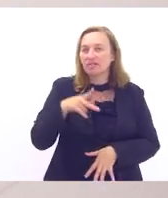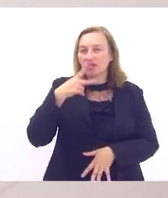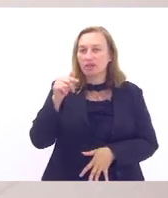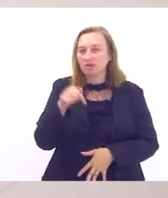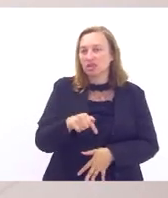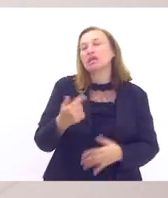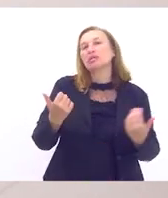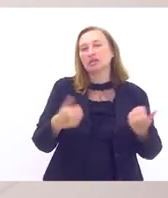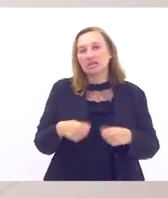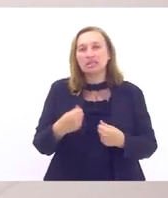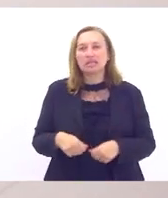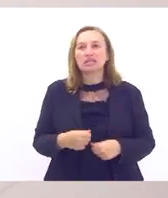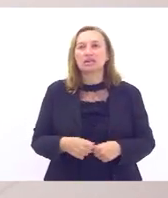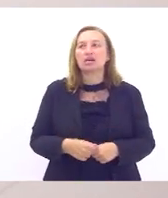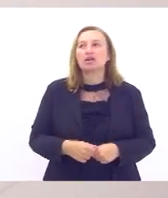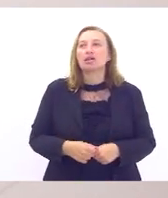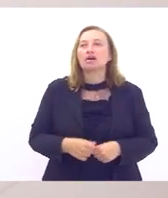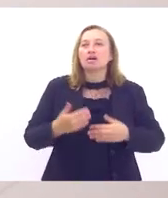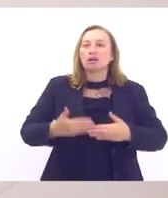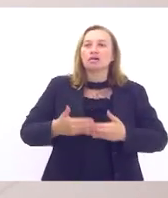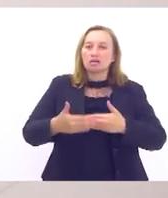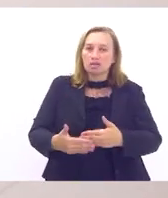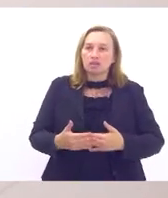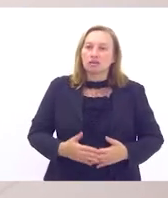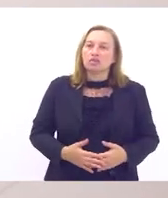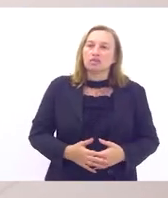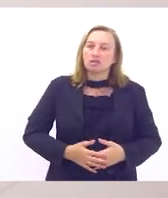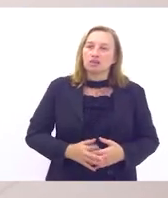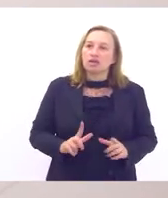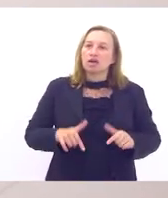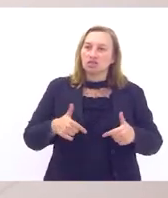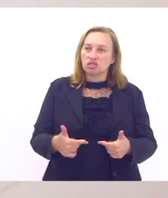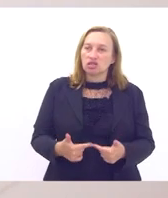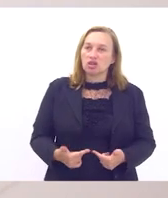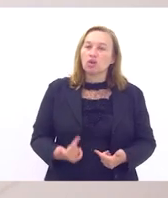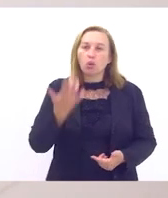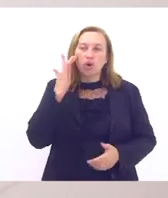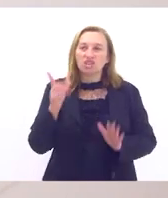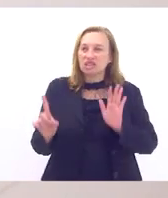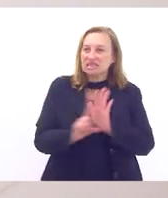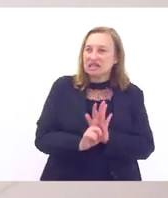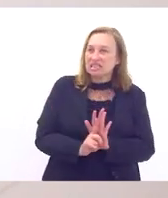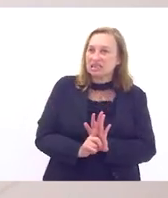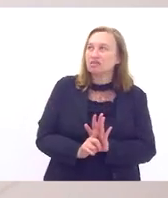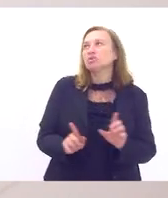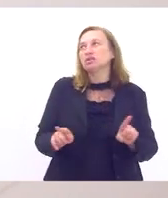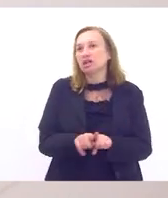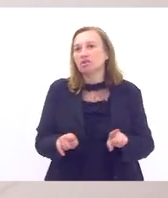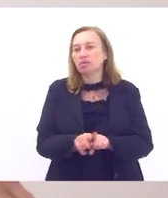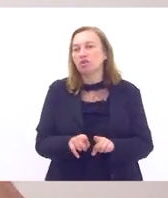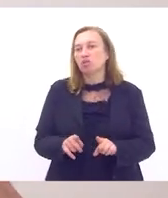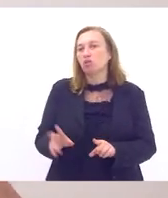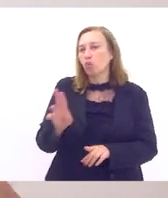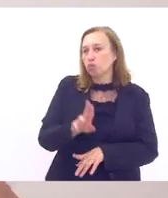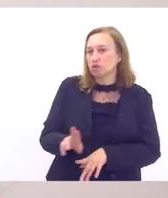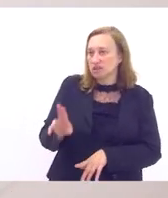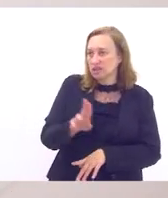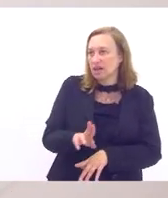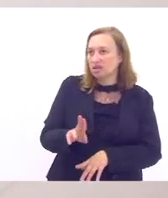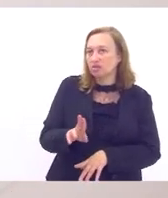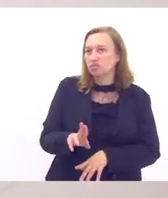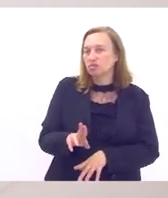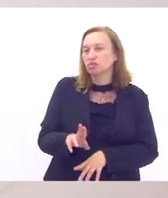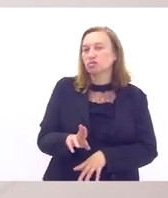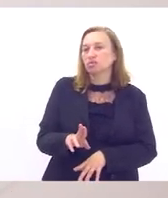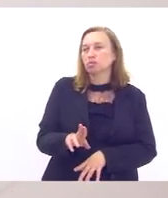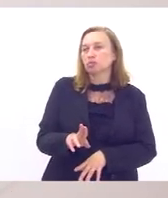que a gente precisa avançar e tocar em relação a essa questão. Acho que essa lei, que também foi objeto, né, de apreciação e